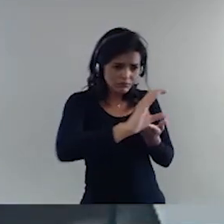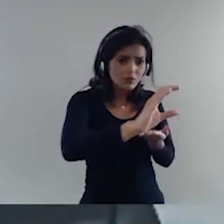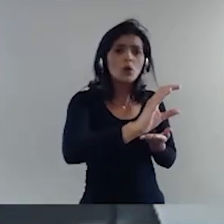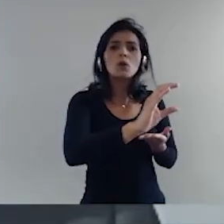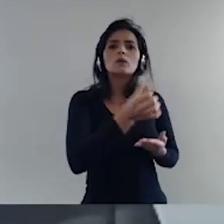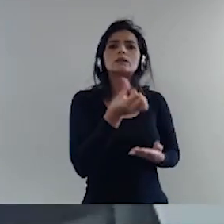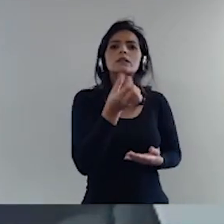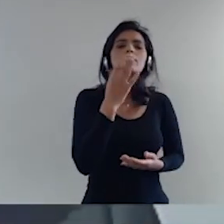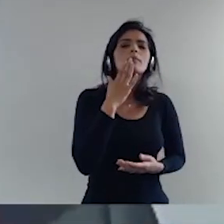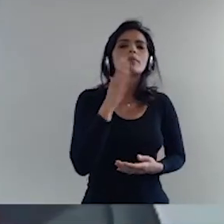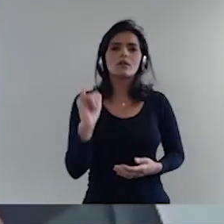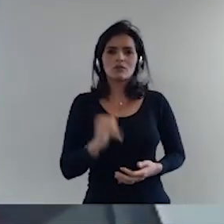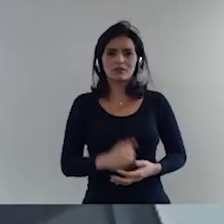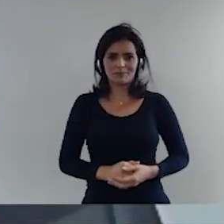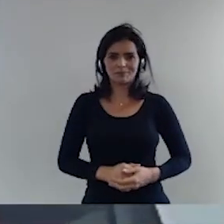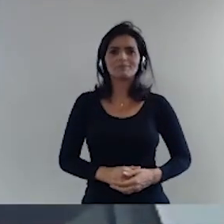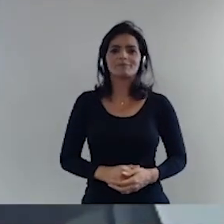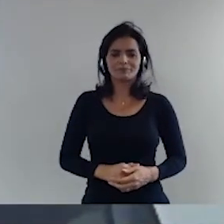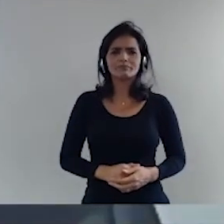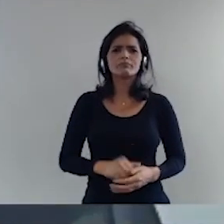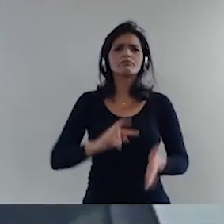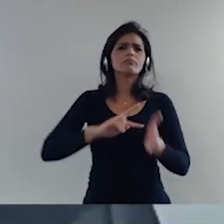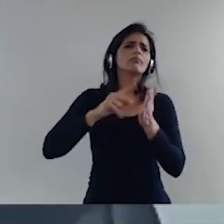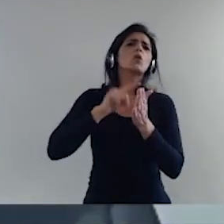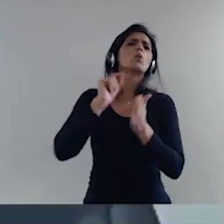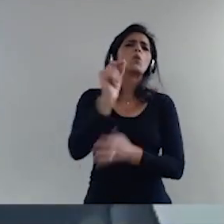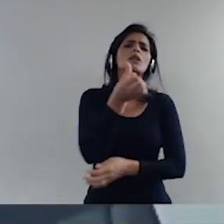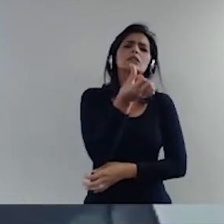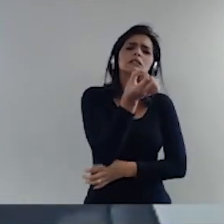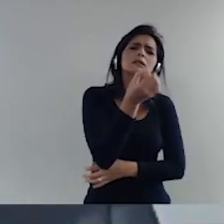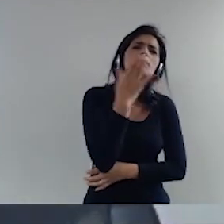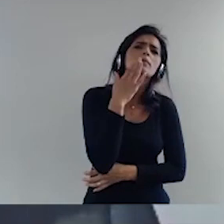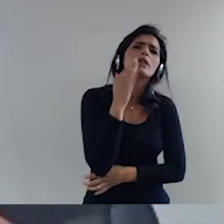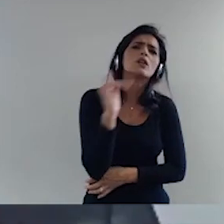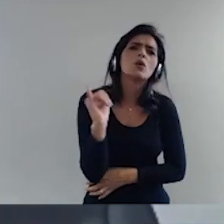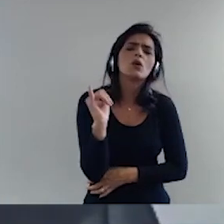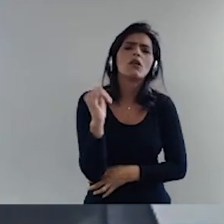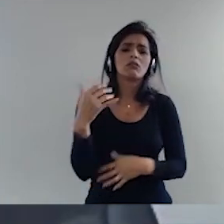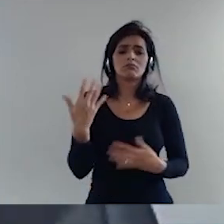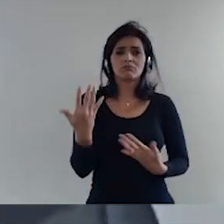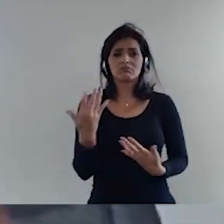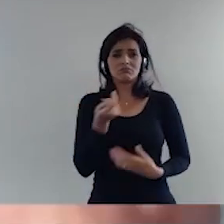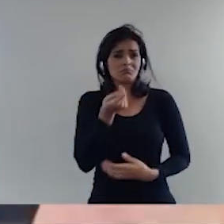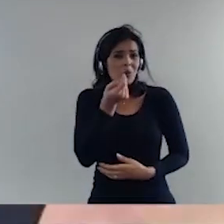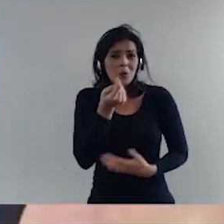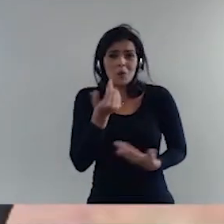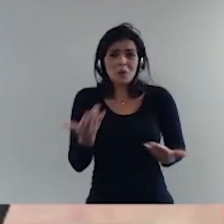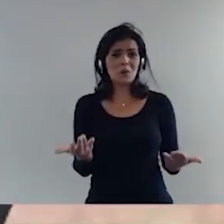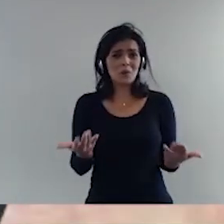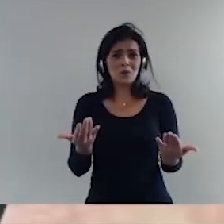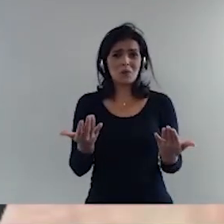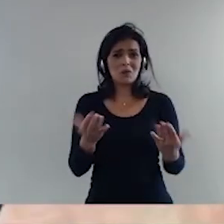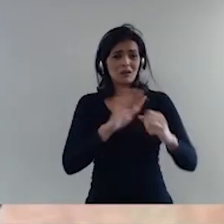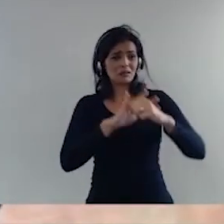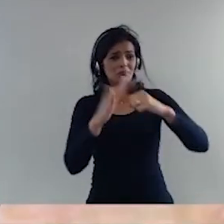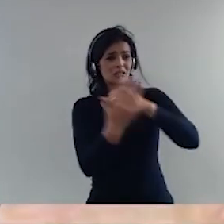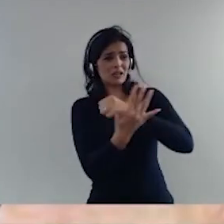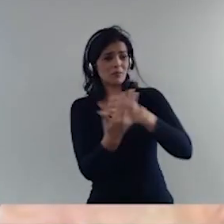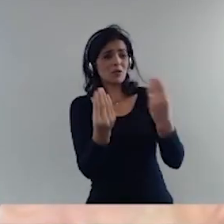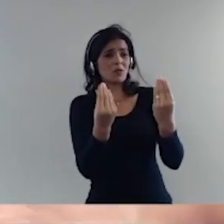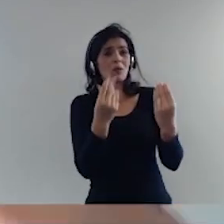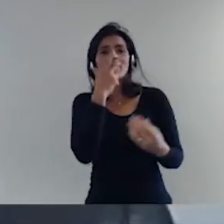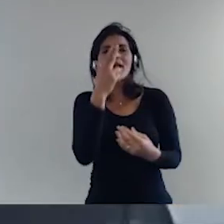60 bilhões. O que é 60 bilhões no meio desta pandemia? Um tiro